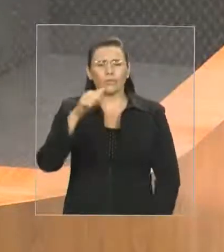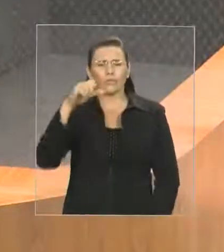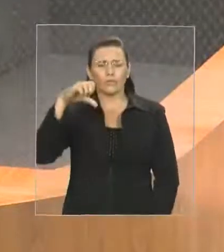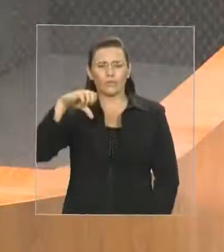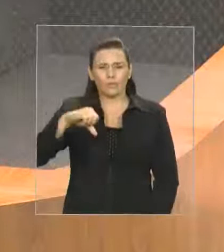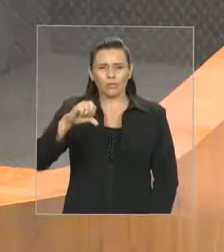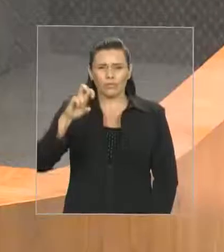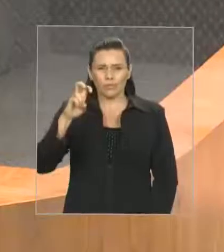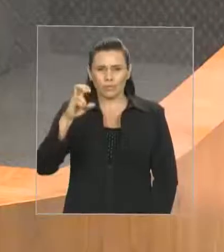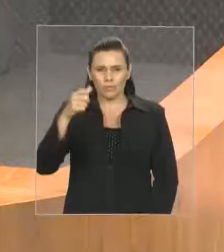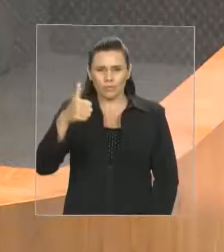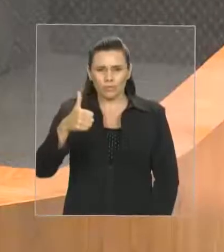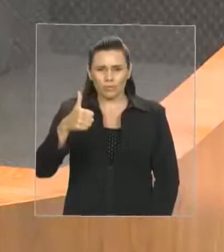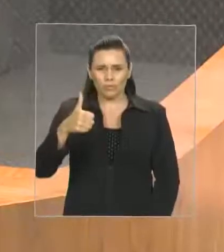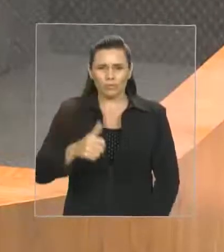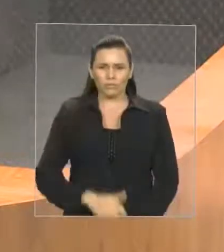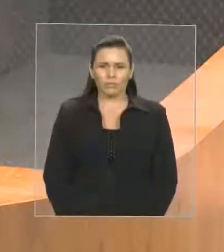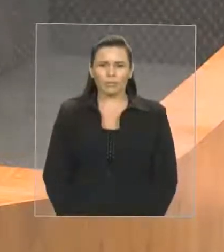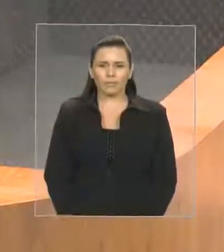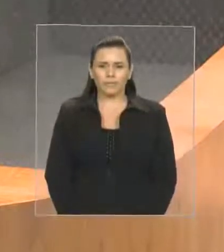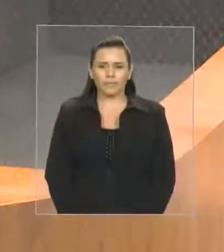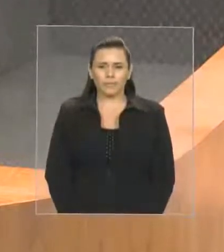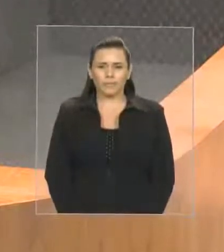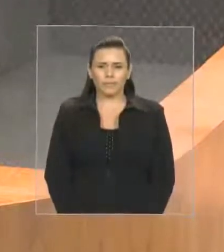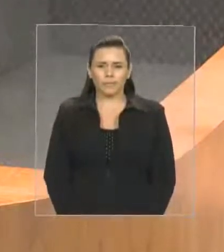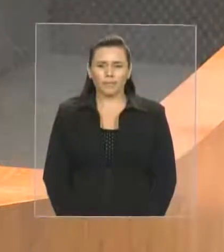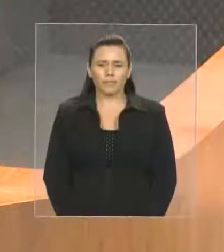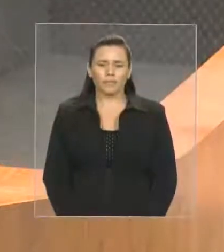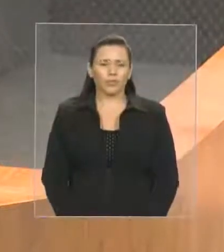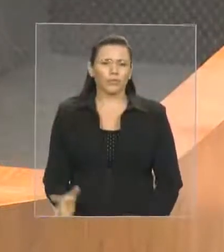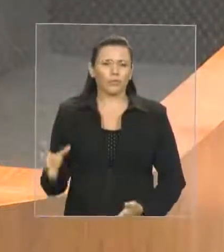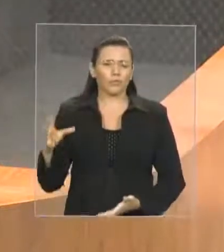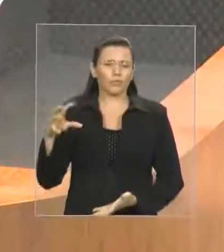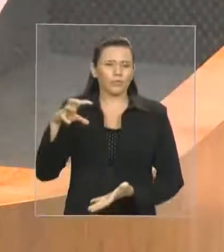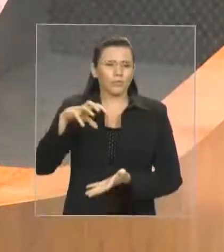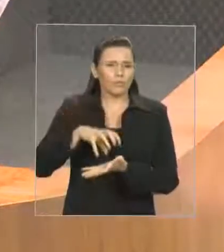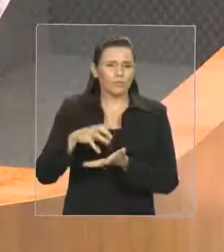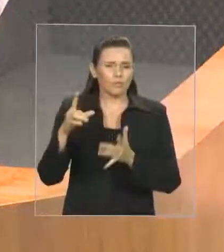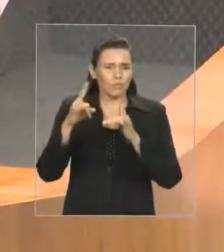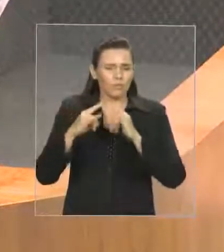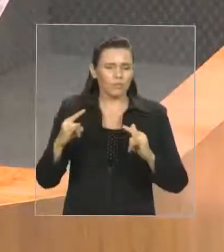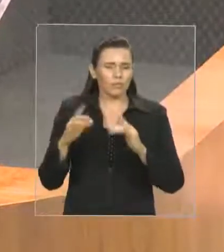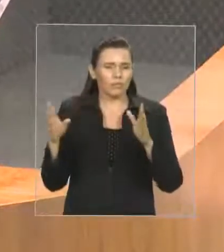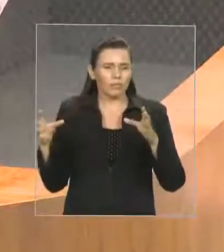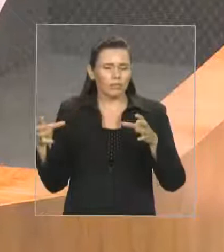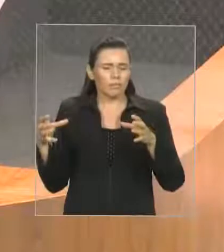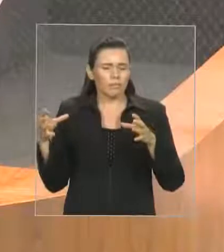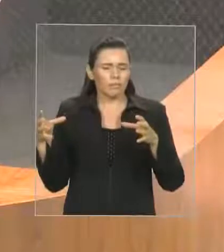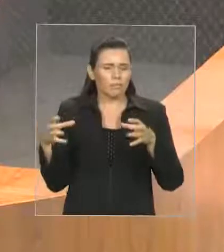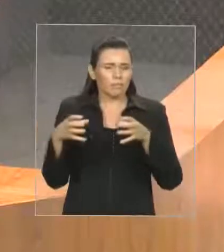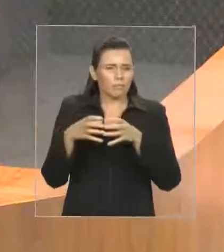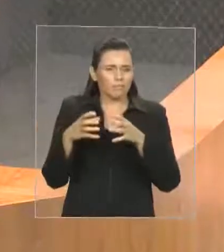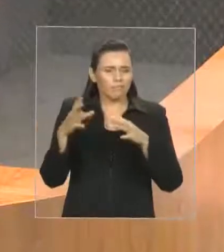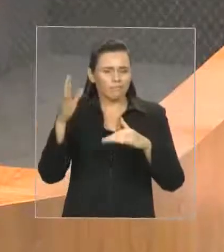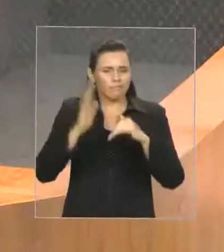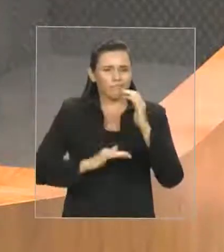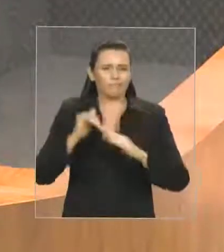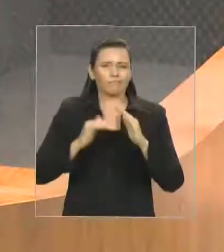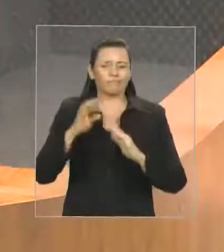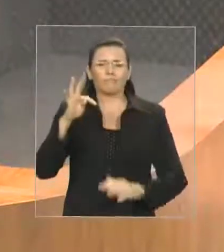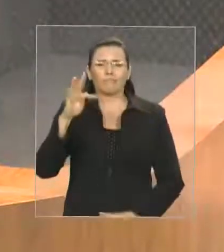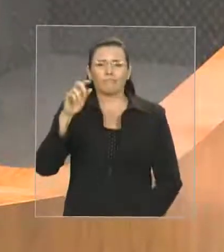Paulo, e promovido pelo Centro de Taquígrafo de São Paulo, para comemorar o Dia